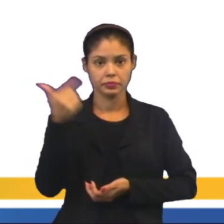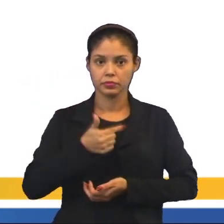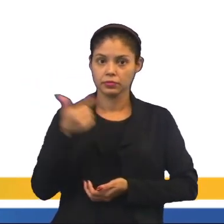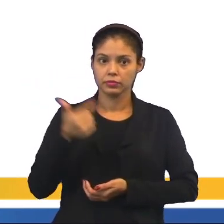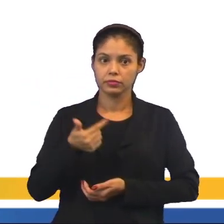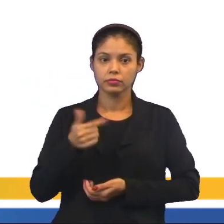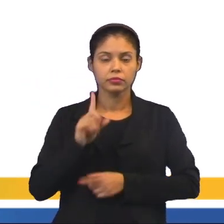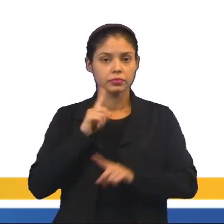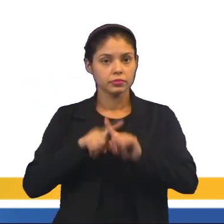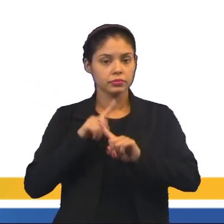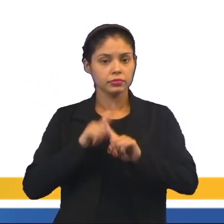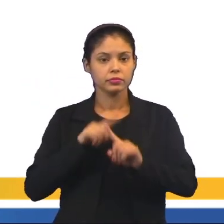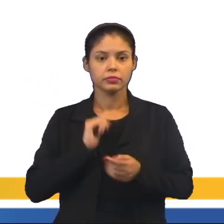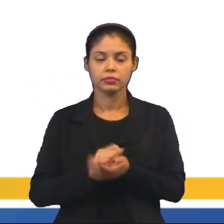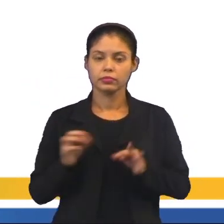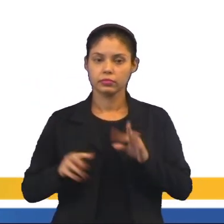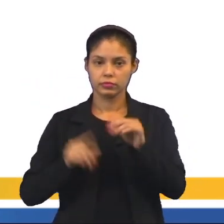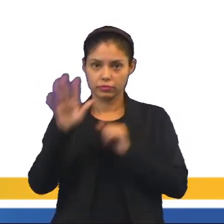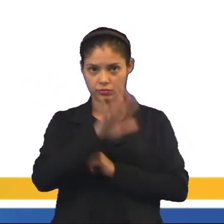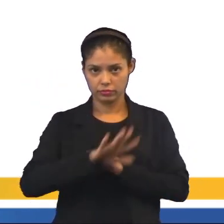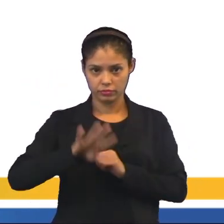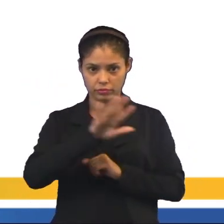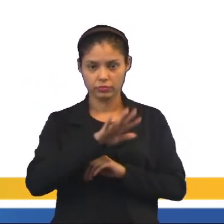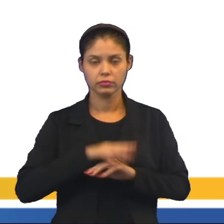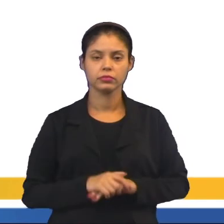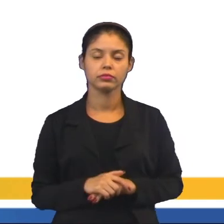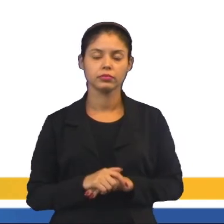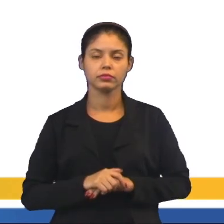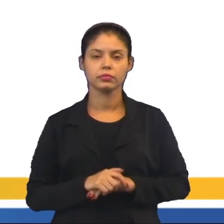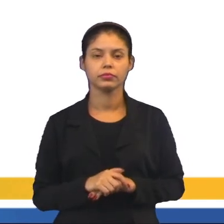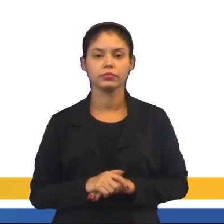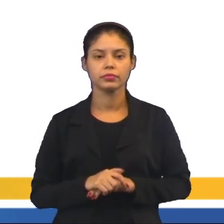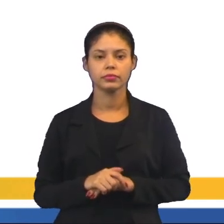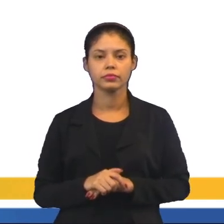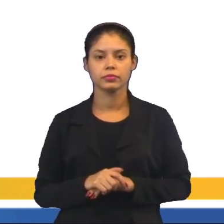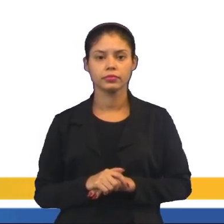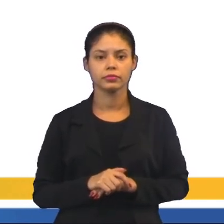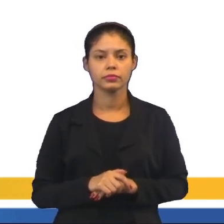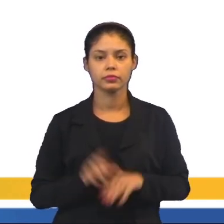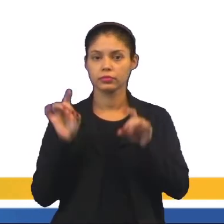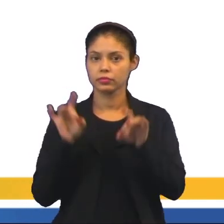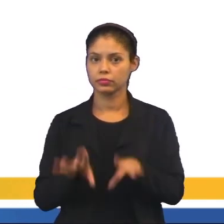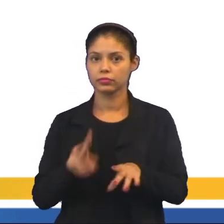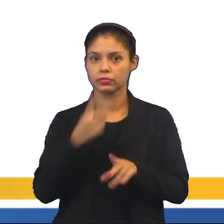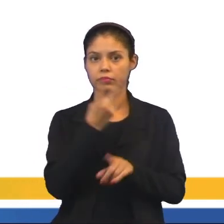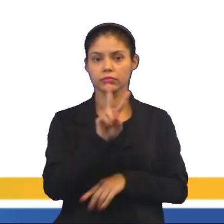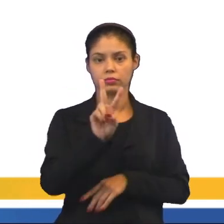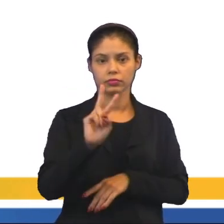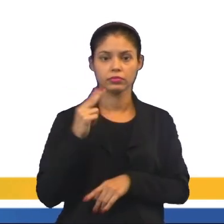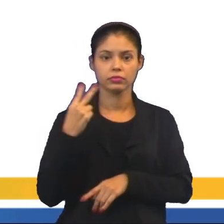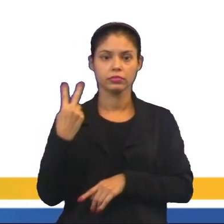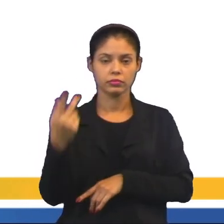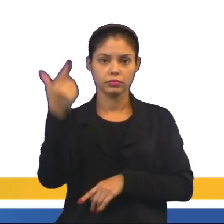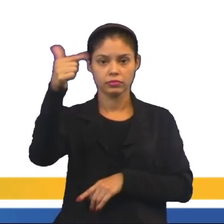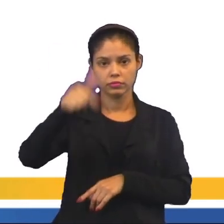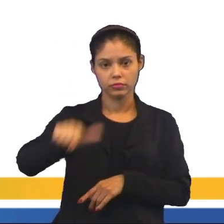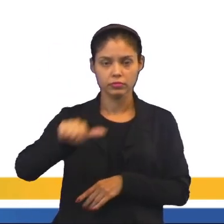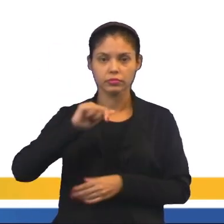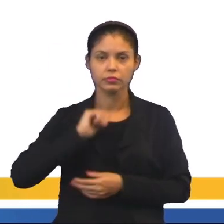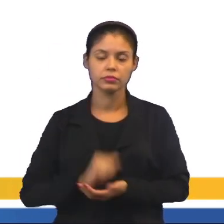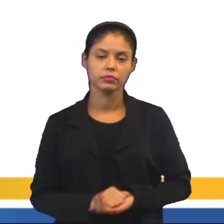2 vai estar multiplicando todas as linhas, tá? E as últimas duas colunas nós vamos